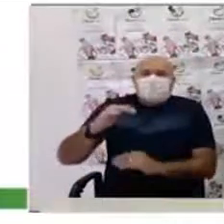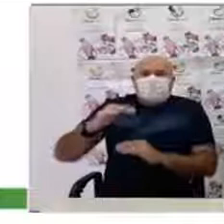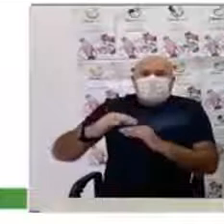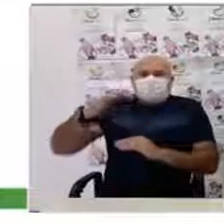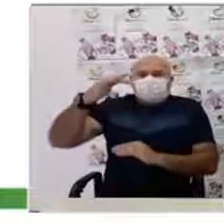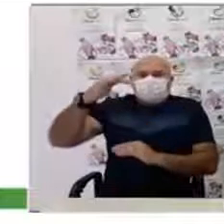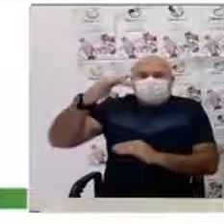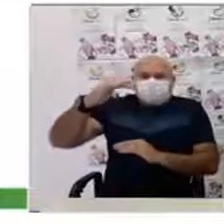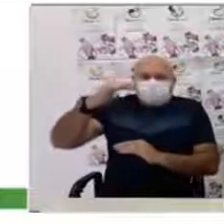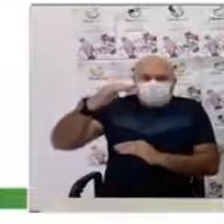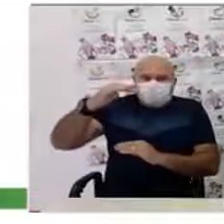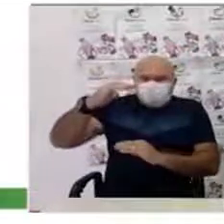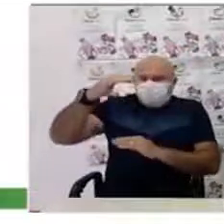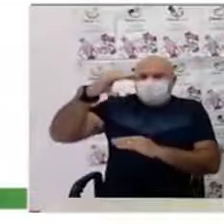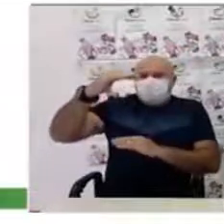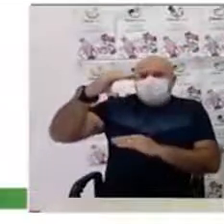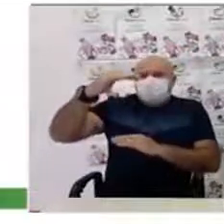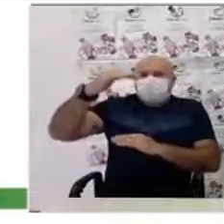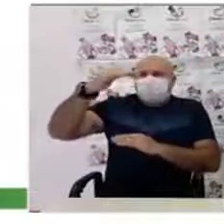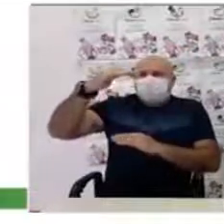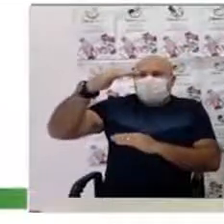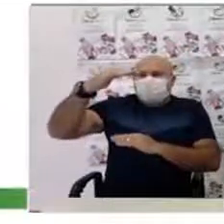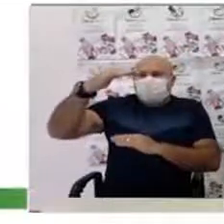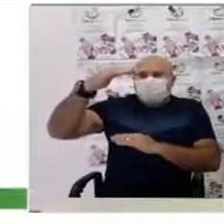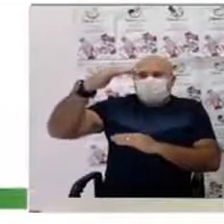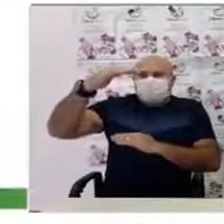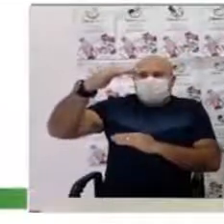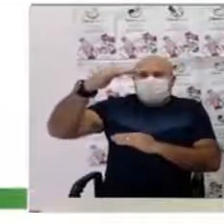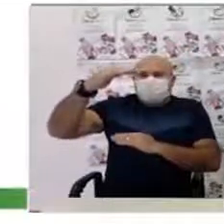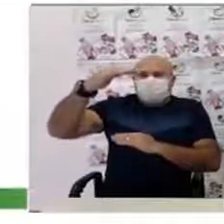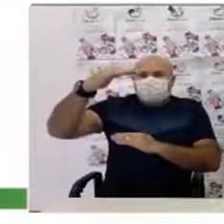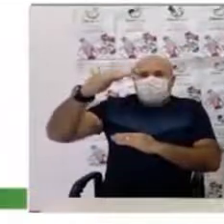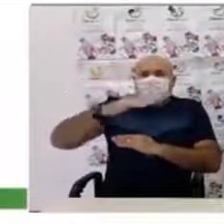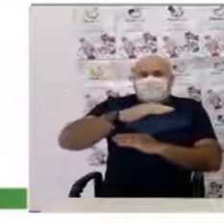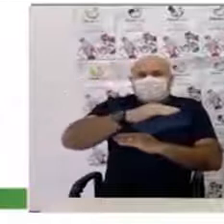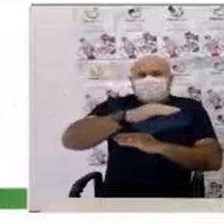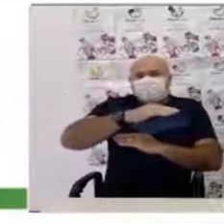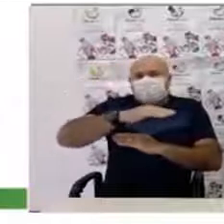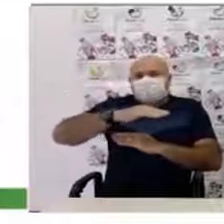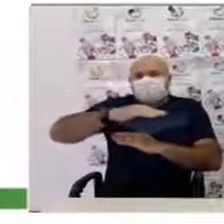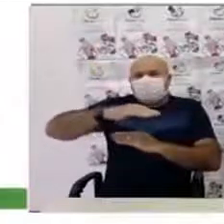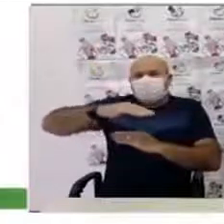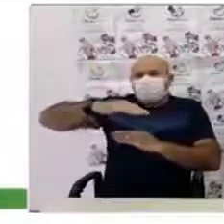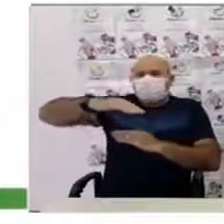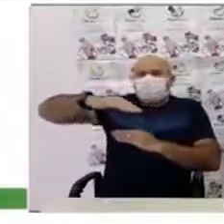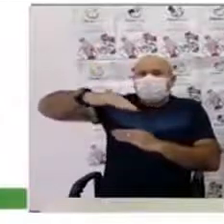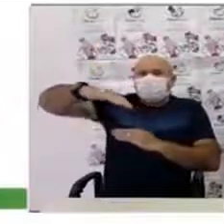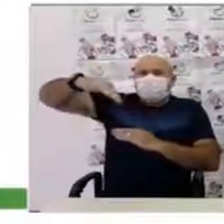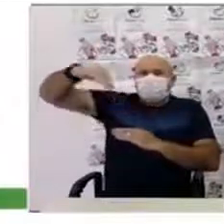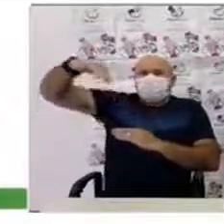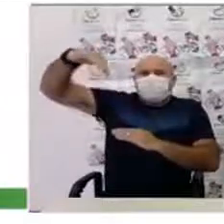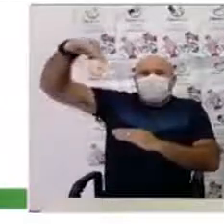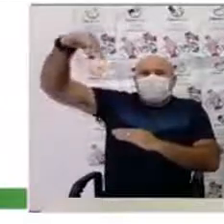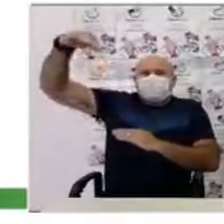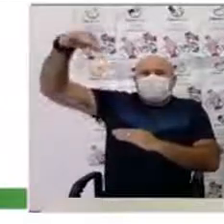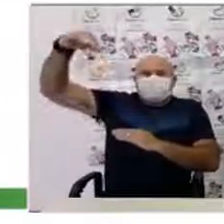ele eletrizou essa ampola, na parte externa, com placas positivas e negativas, esse feixe luminoso sofreu um desvio para a